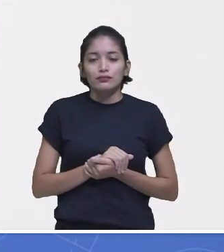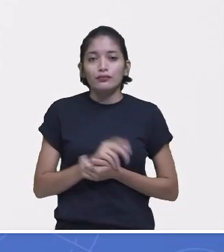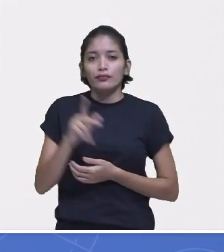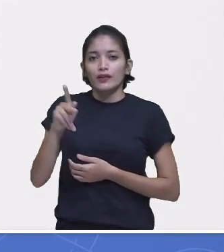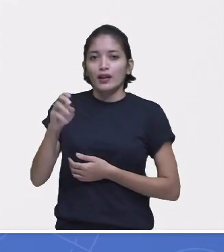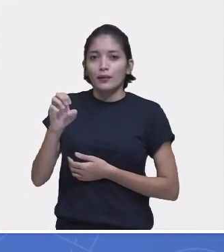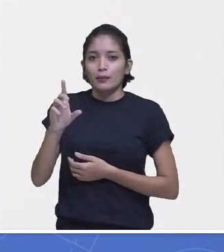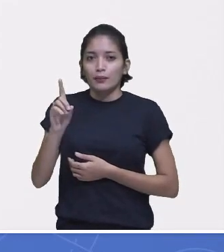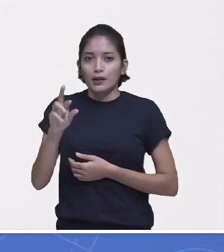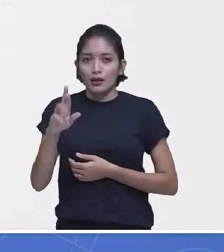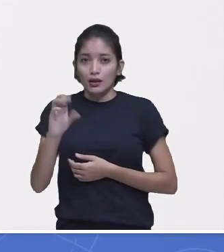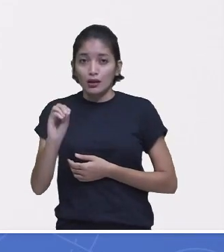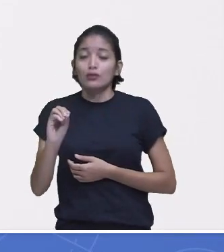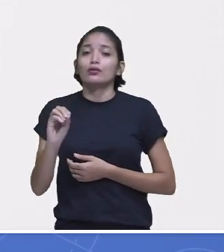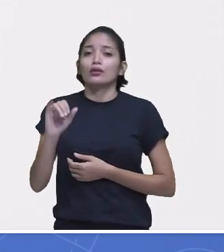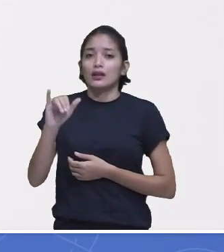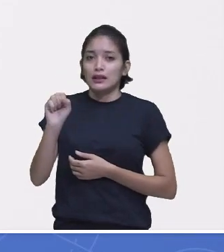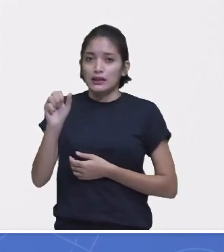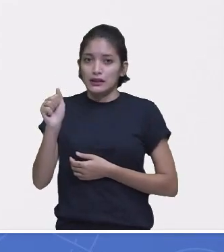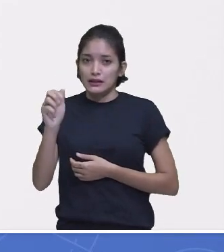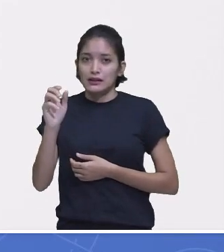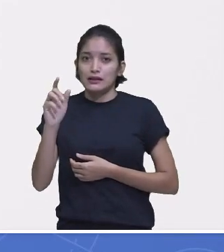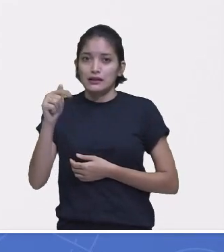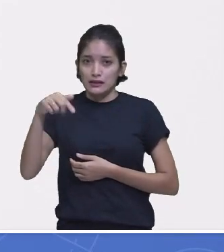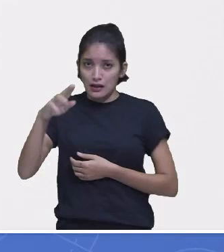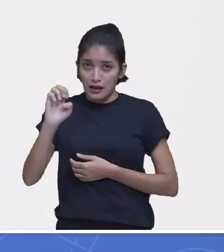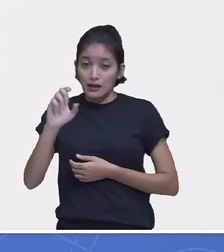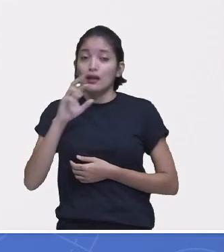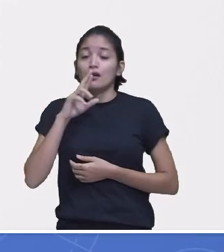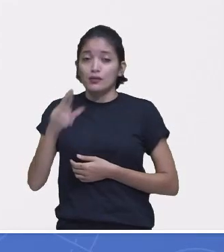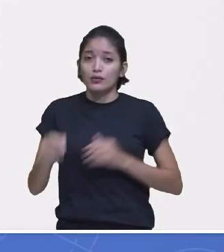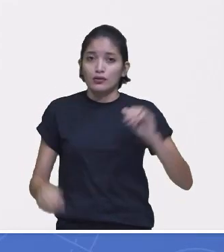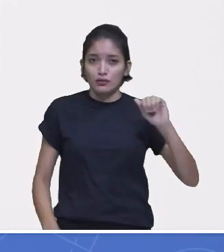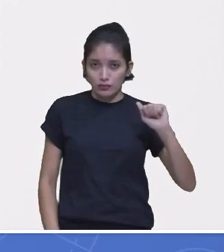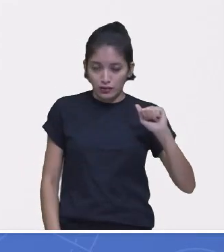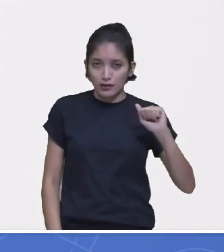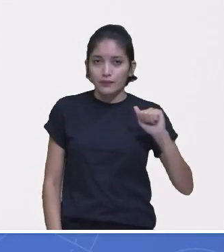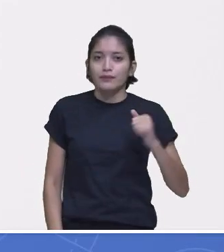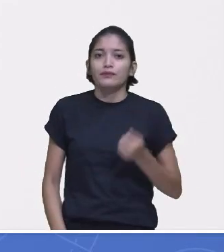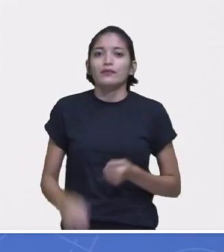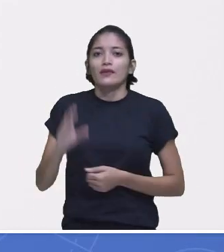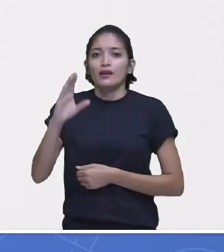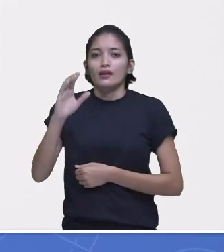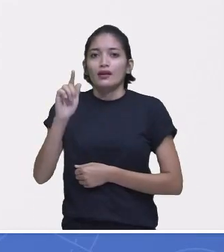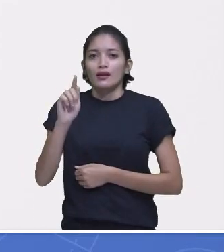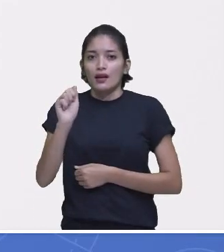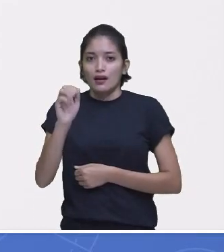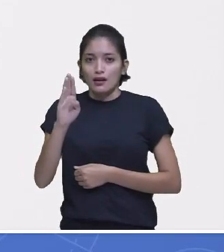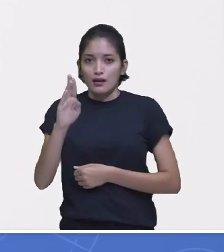Pedro Isaac, letra A. Gabriel, letra A.